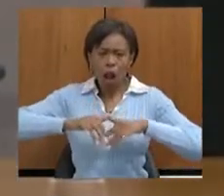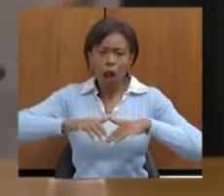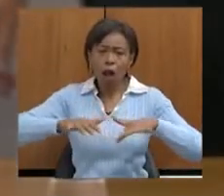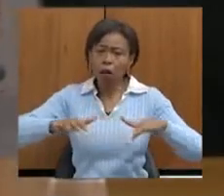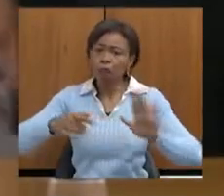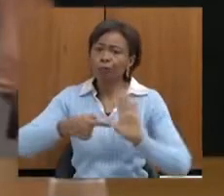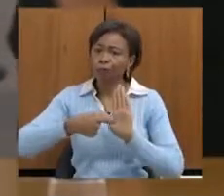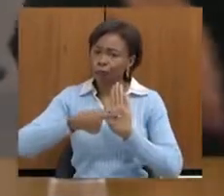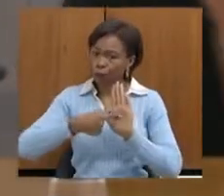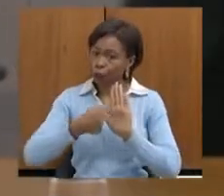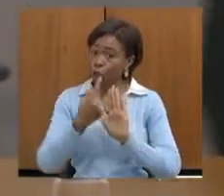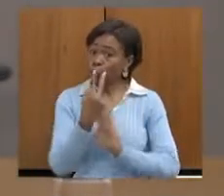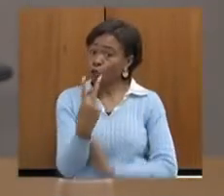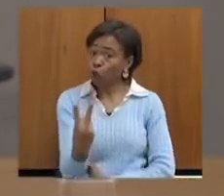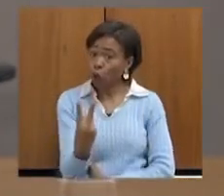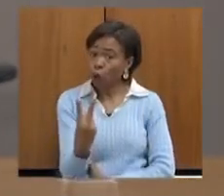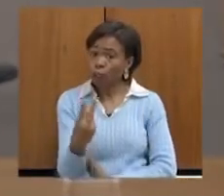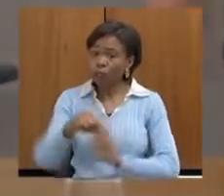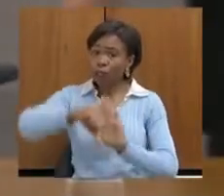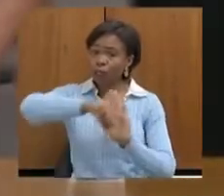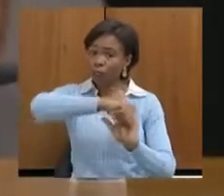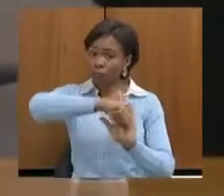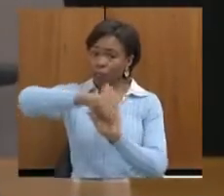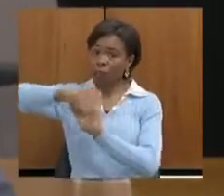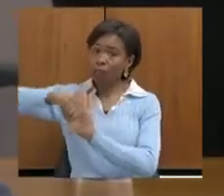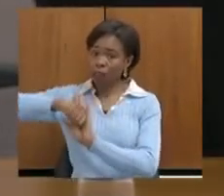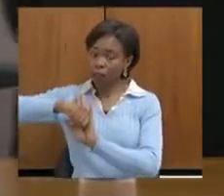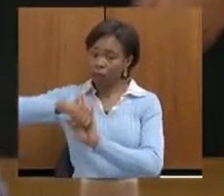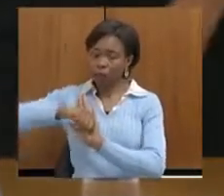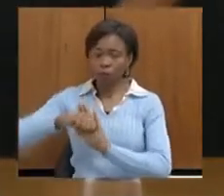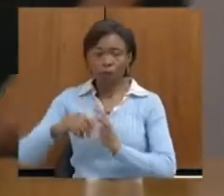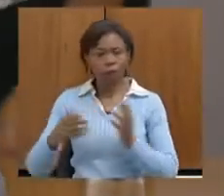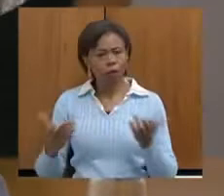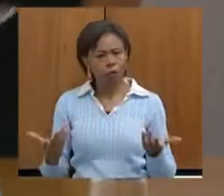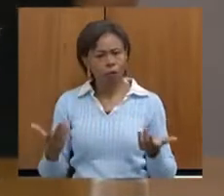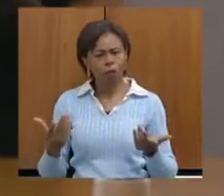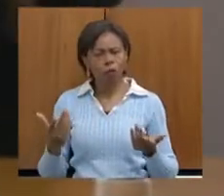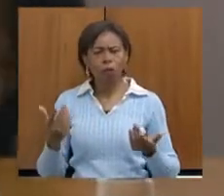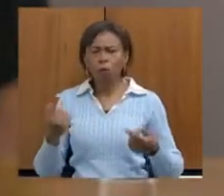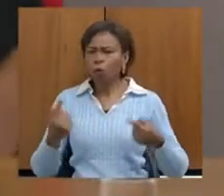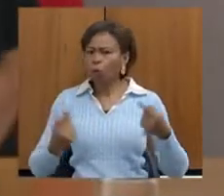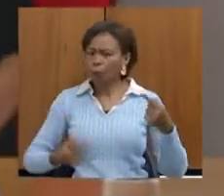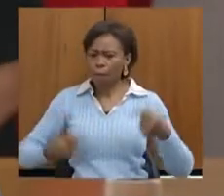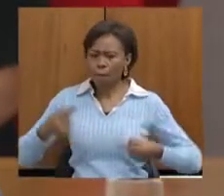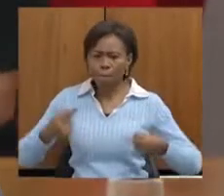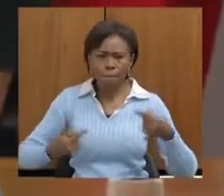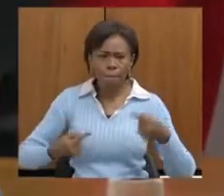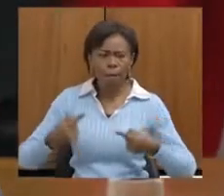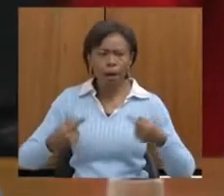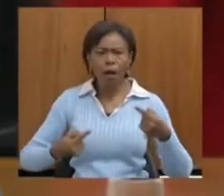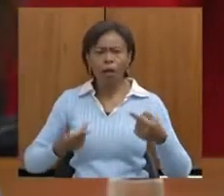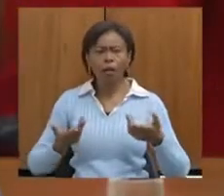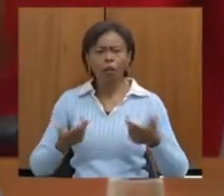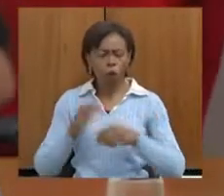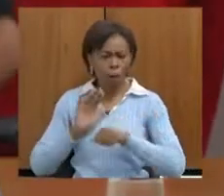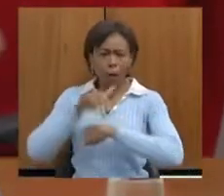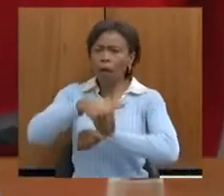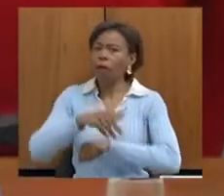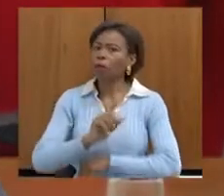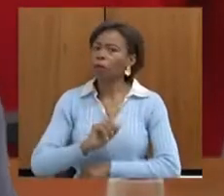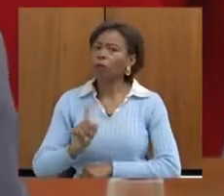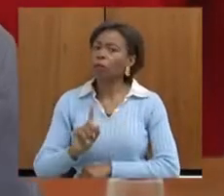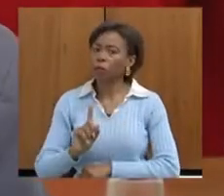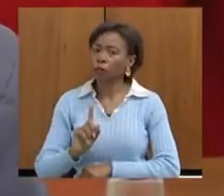portanto passar por cima de todo um debate de toda uma necessidade aí e de que as pessoas